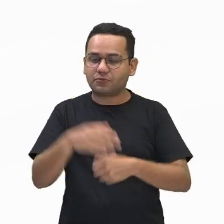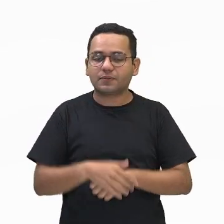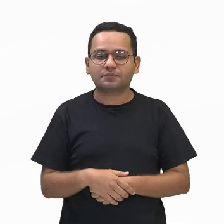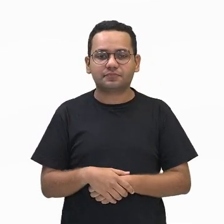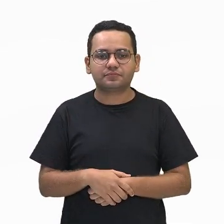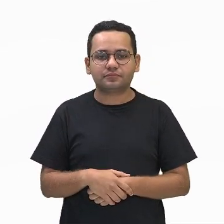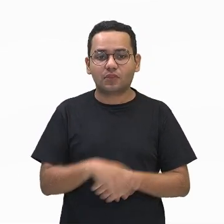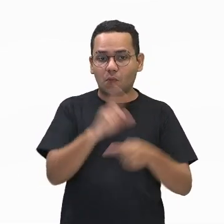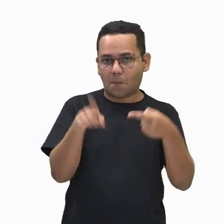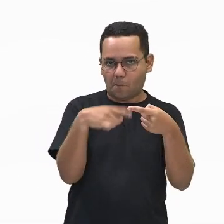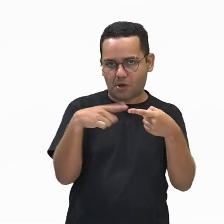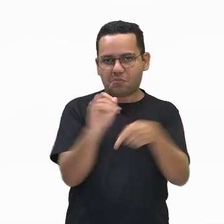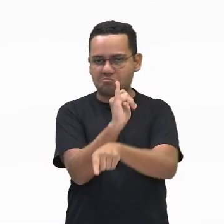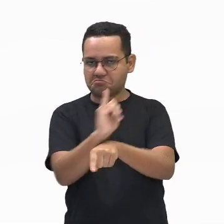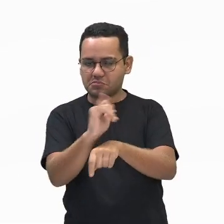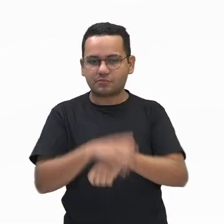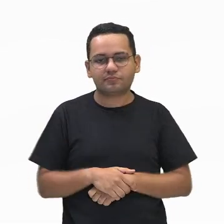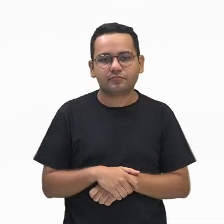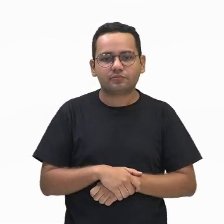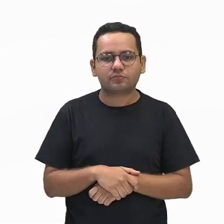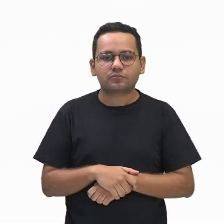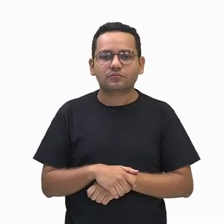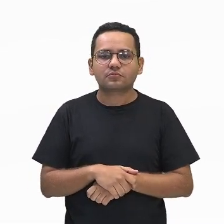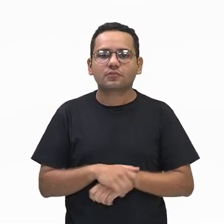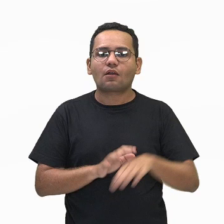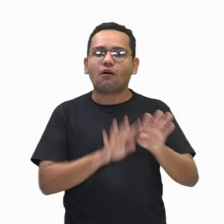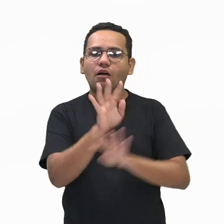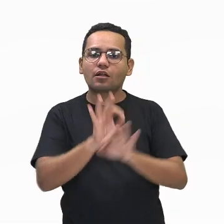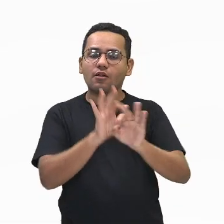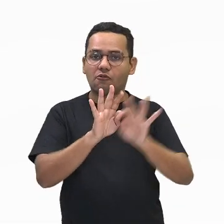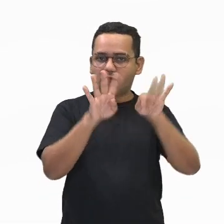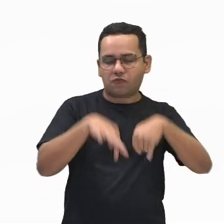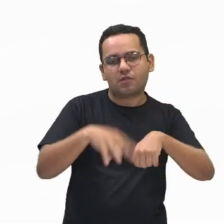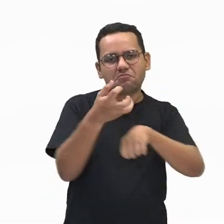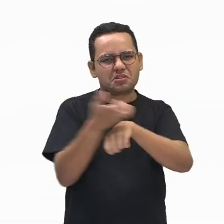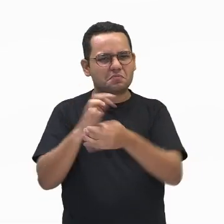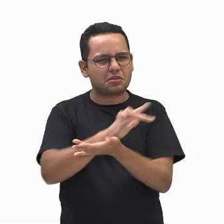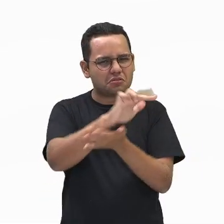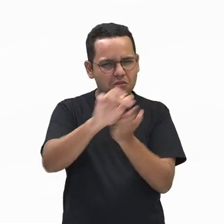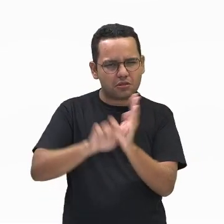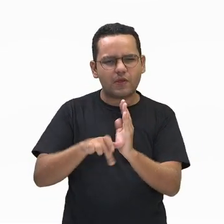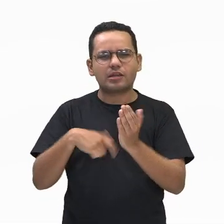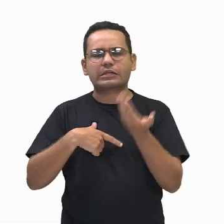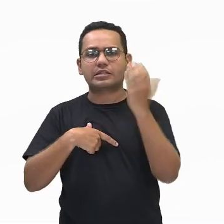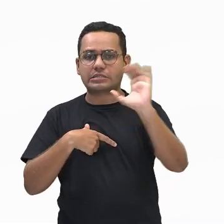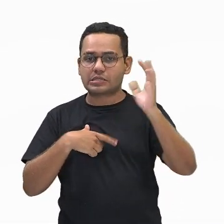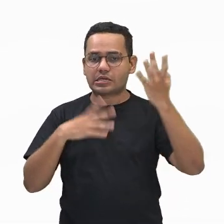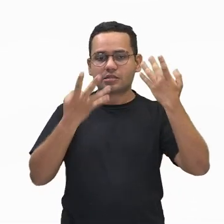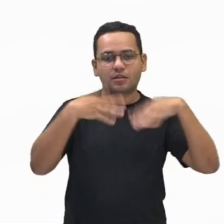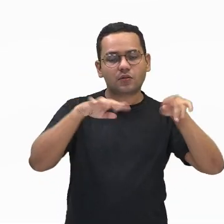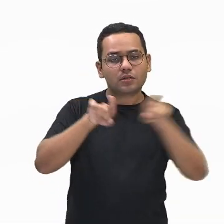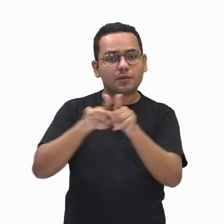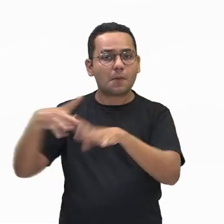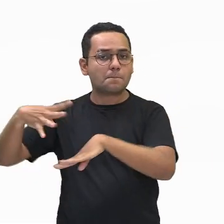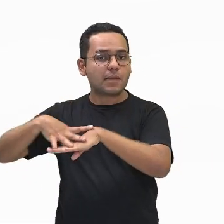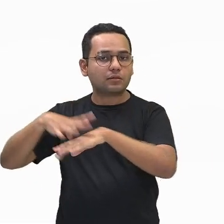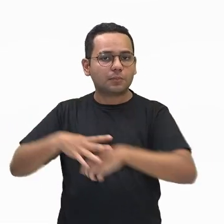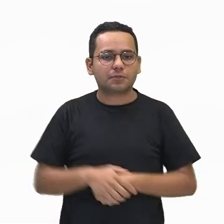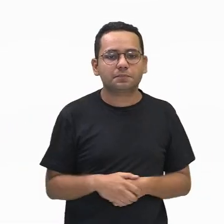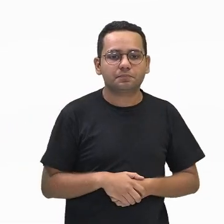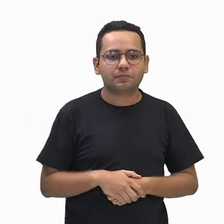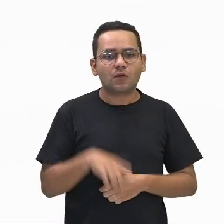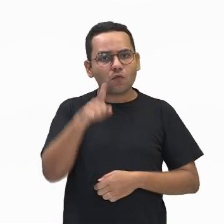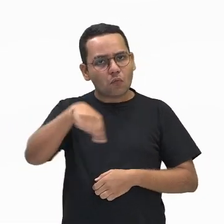Então, a opção 1, produto final interdisciplinar de ciências da natureza e matemática. Vocês podem confeccionar